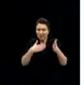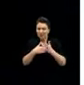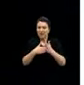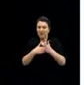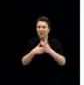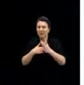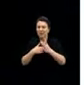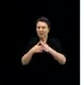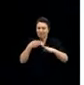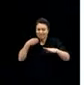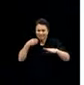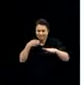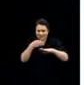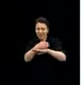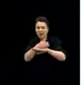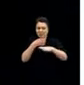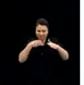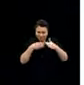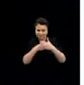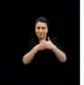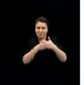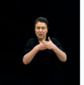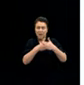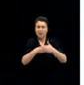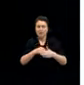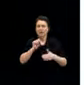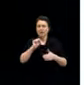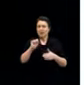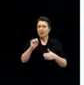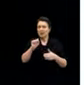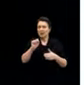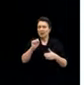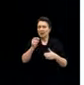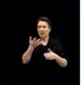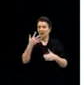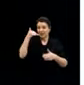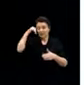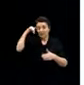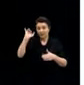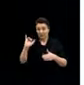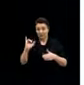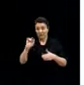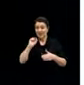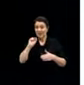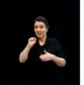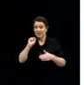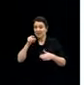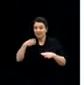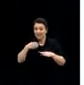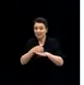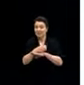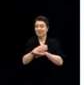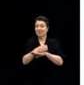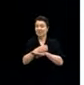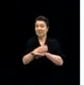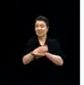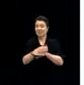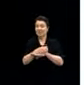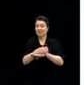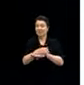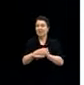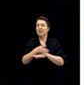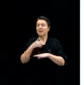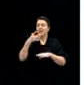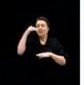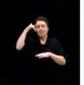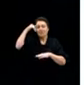invasores, barreiras contra agentes invasores, prestem atenção nessa parte, e evitar a